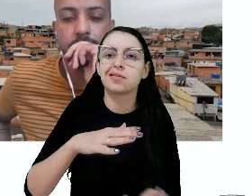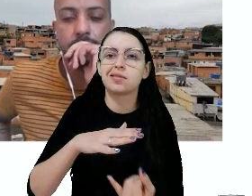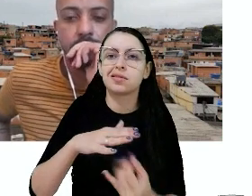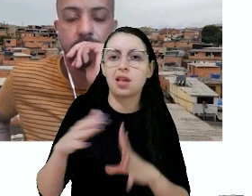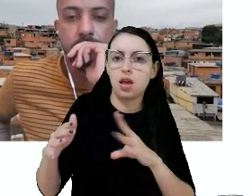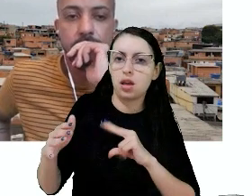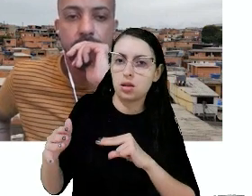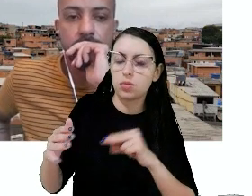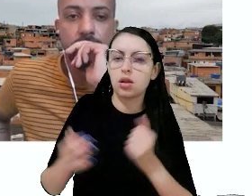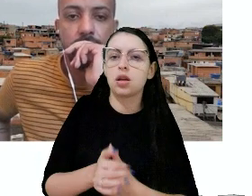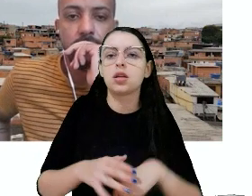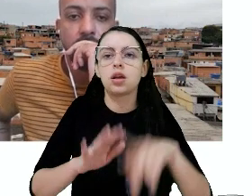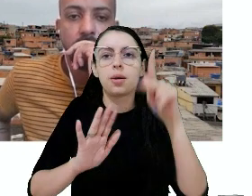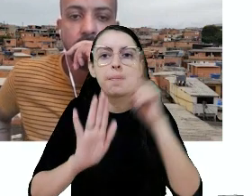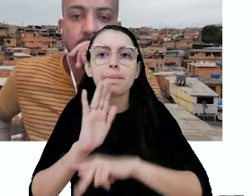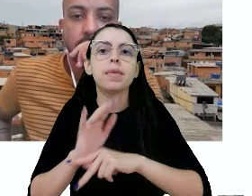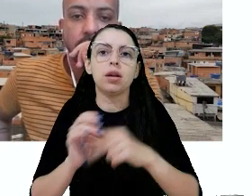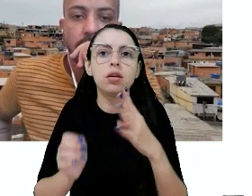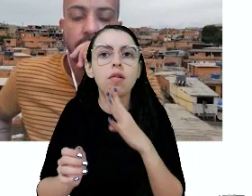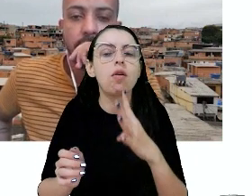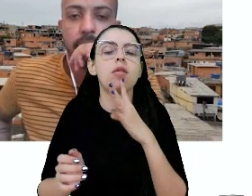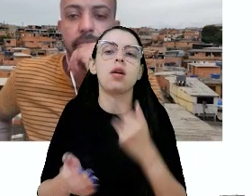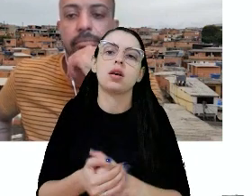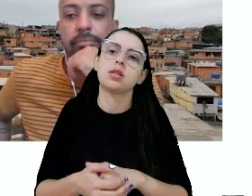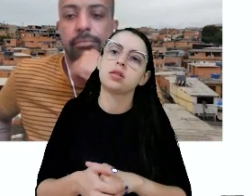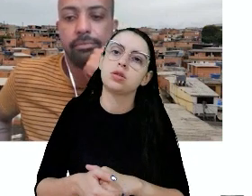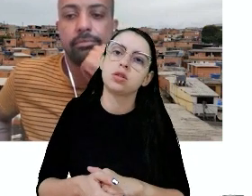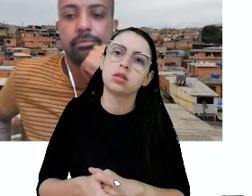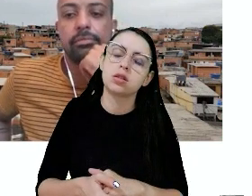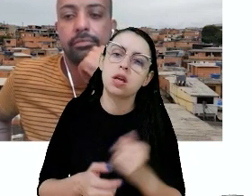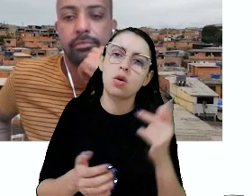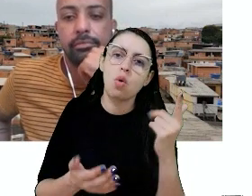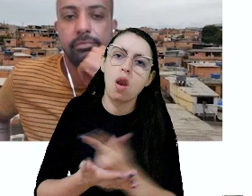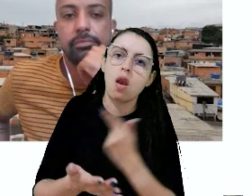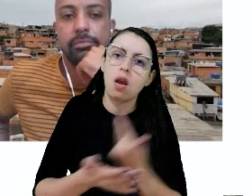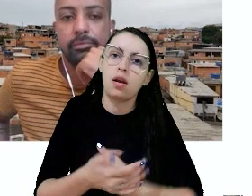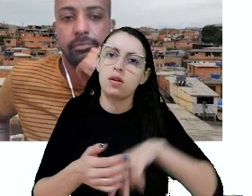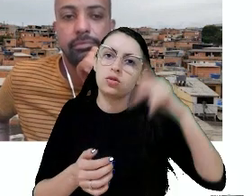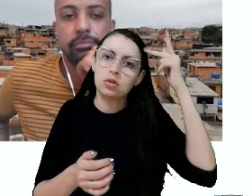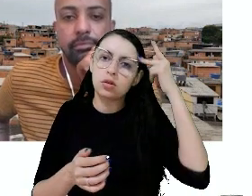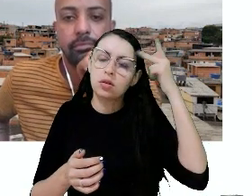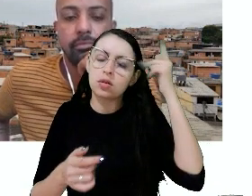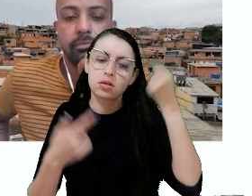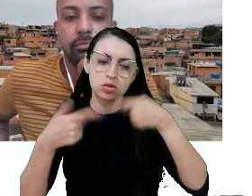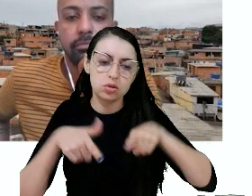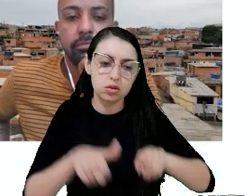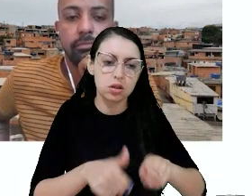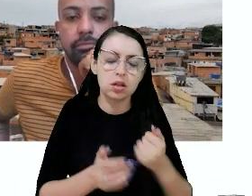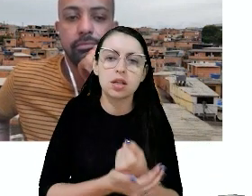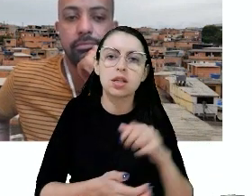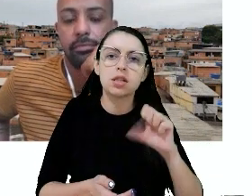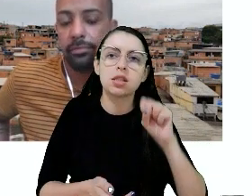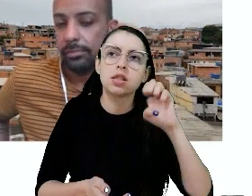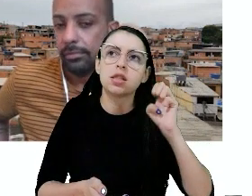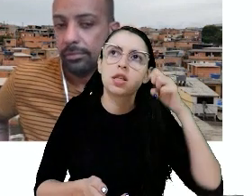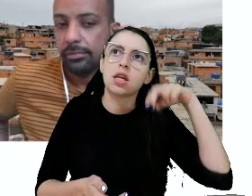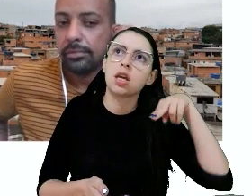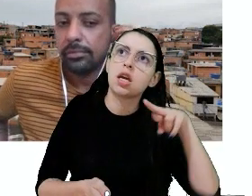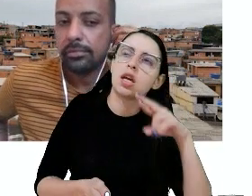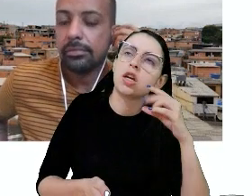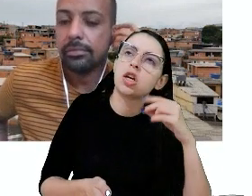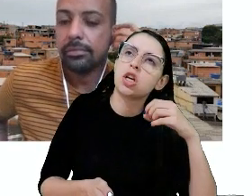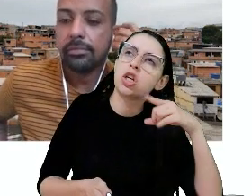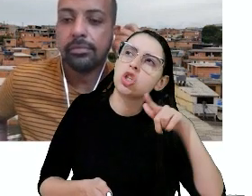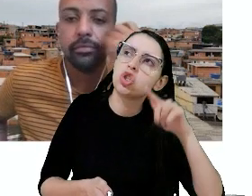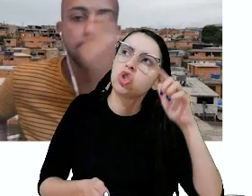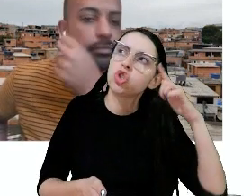projeto reconhecido. A Folha de São Paulo já mandou uma equipe em Sergipe, em Aracaju,